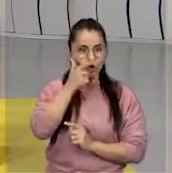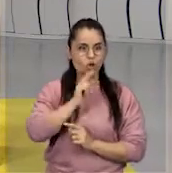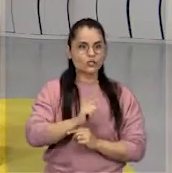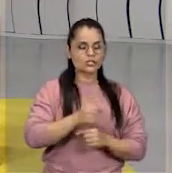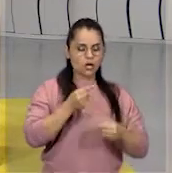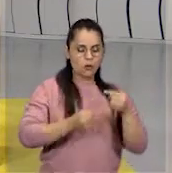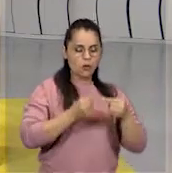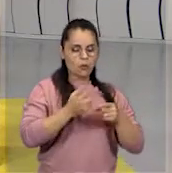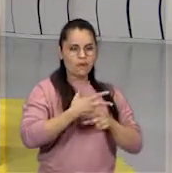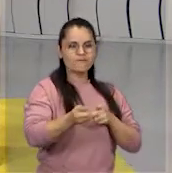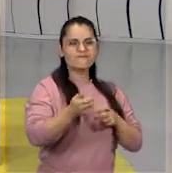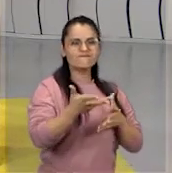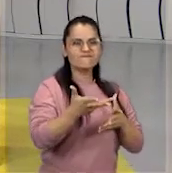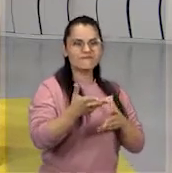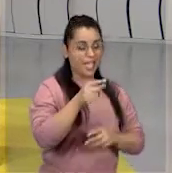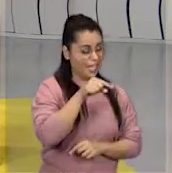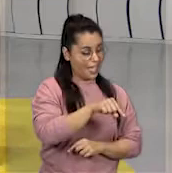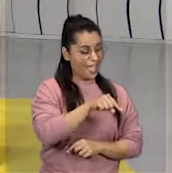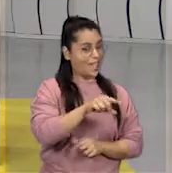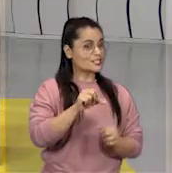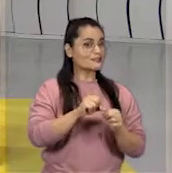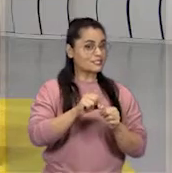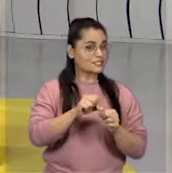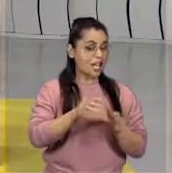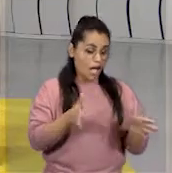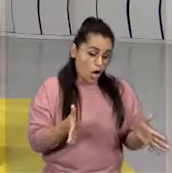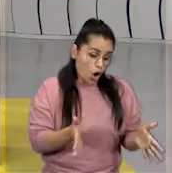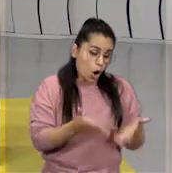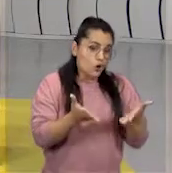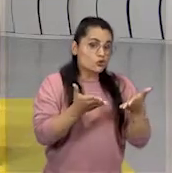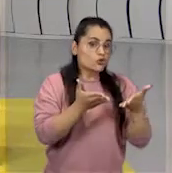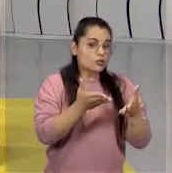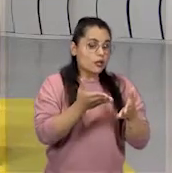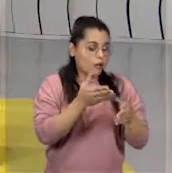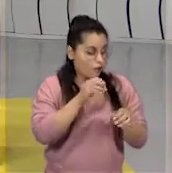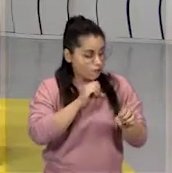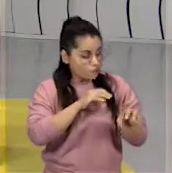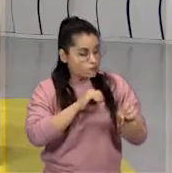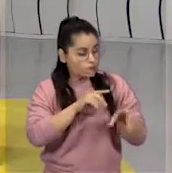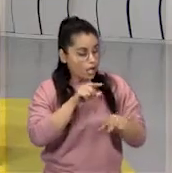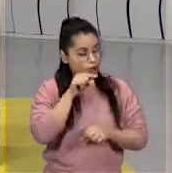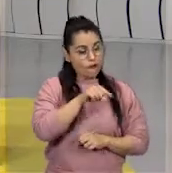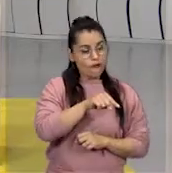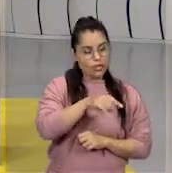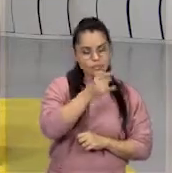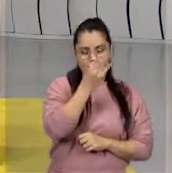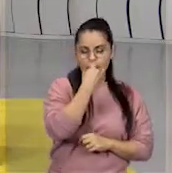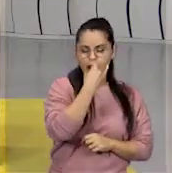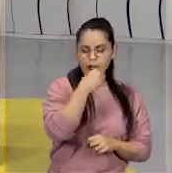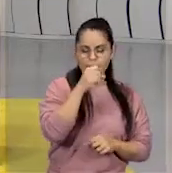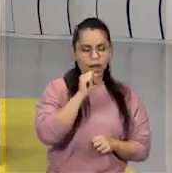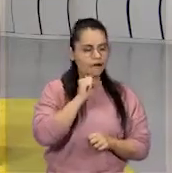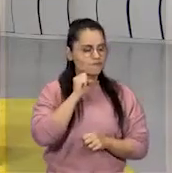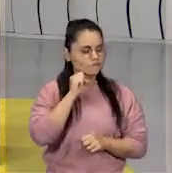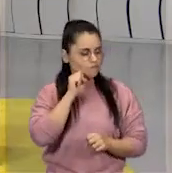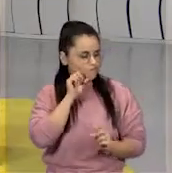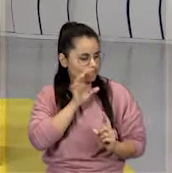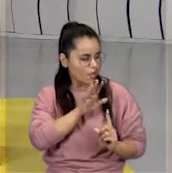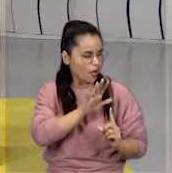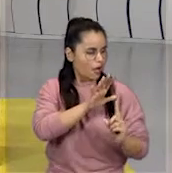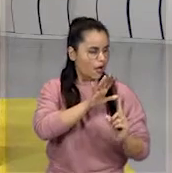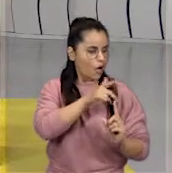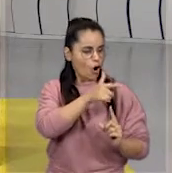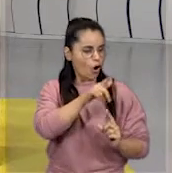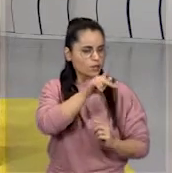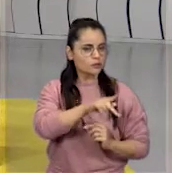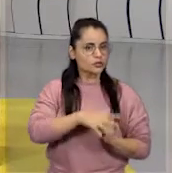isso que os sofistas faziam. Ajudavam as pessoas a convencer as outras. E isso no campo político da Grécia